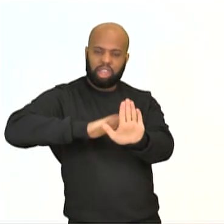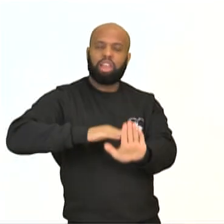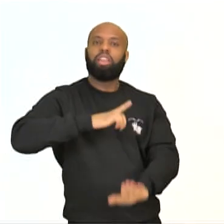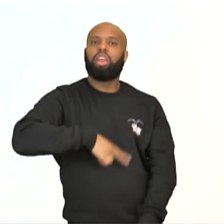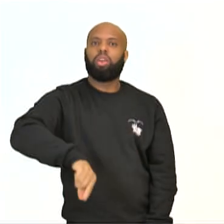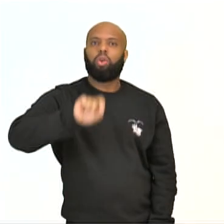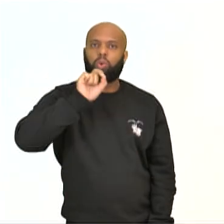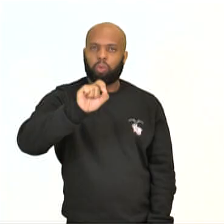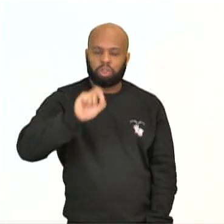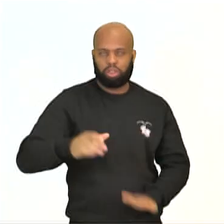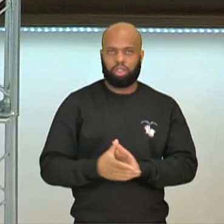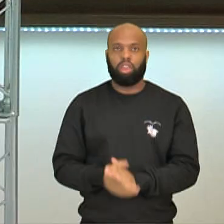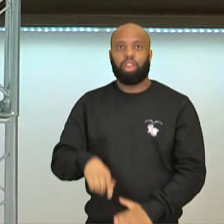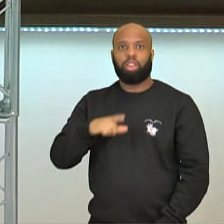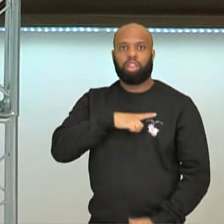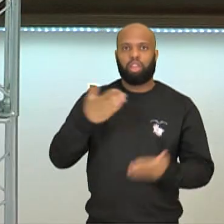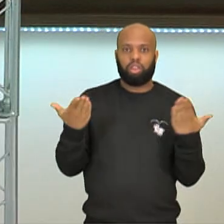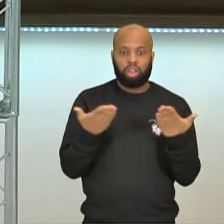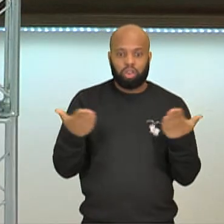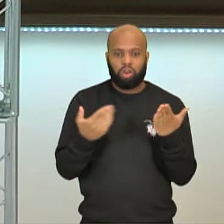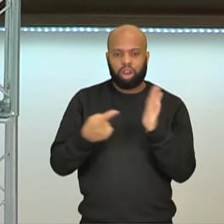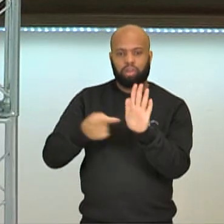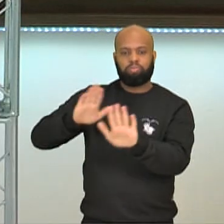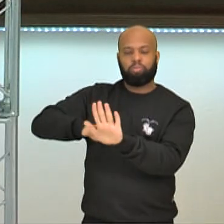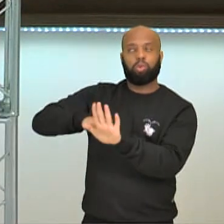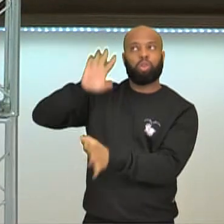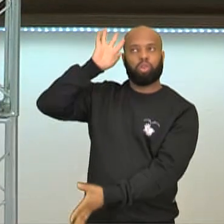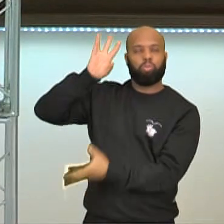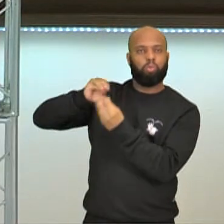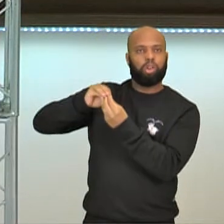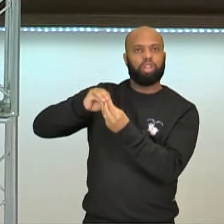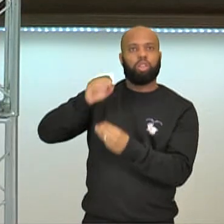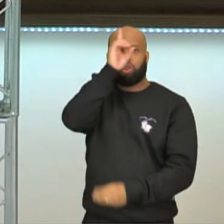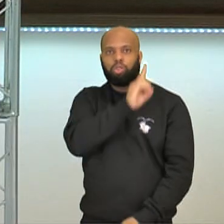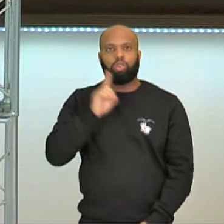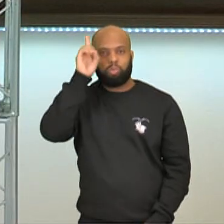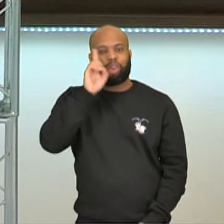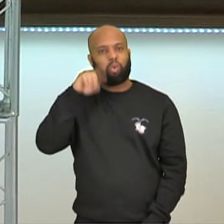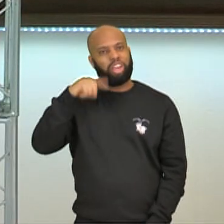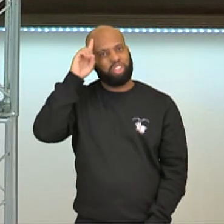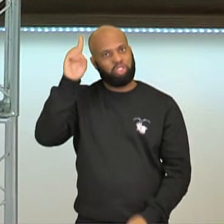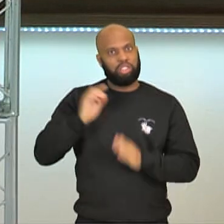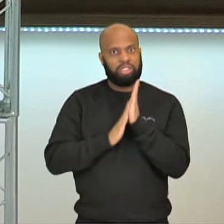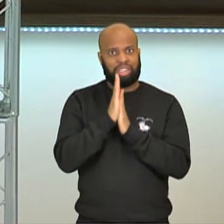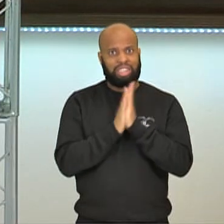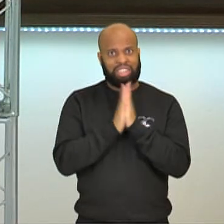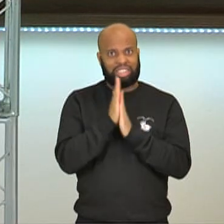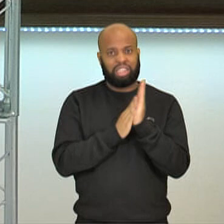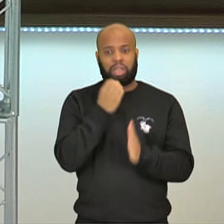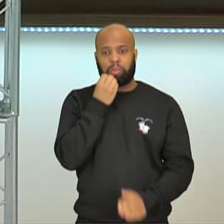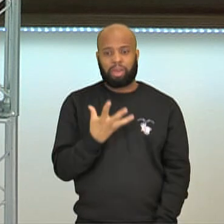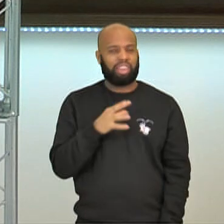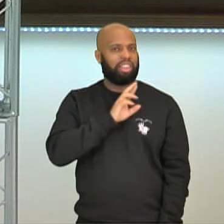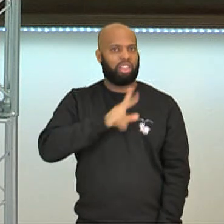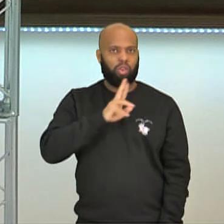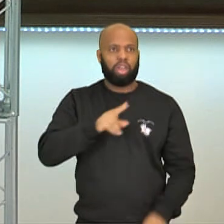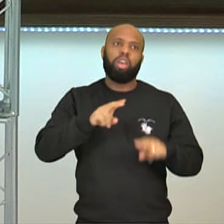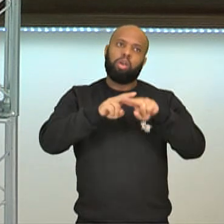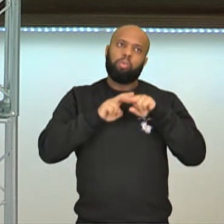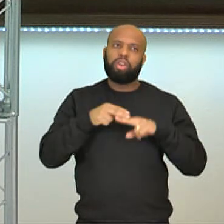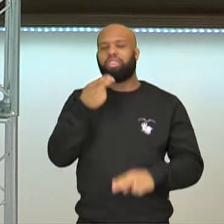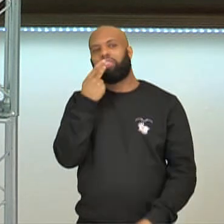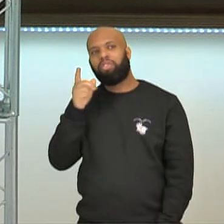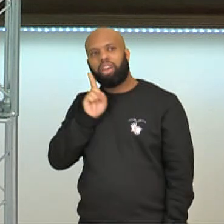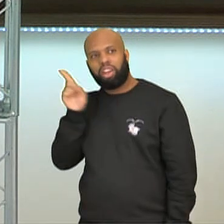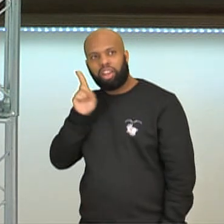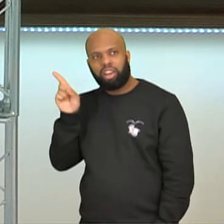aqui? Aqui nós temos subentendido de que o domingo é um dia de ansiedade, é um dia que ele não está bem. Por isso que ele diz